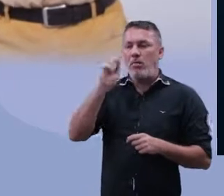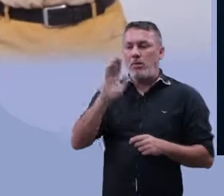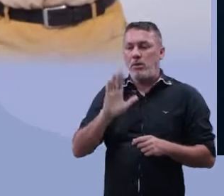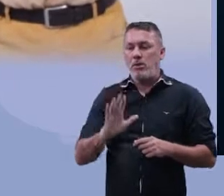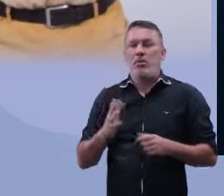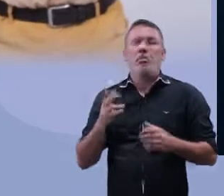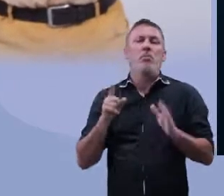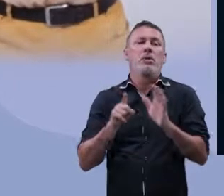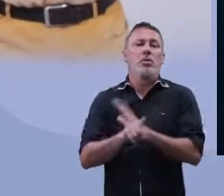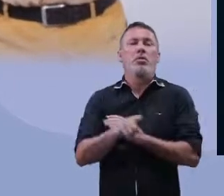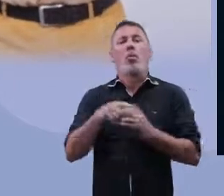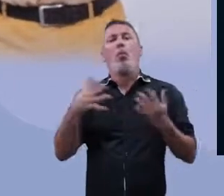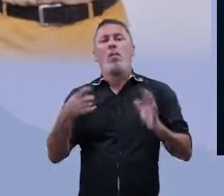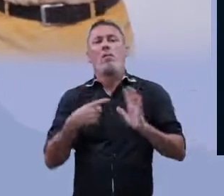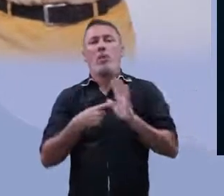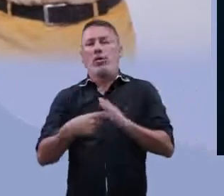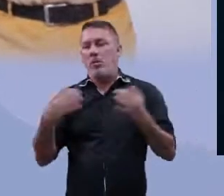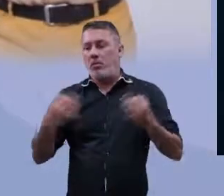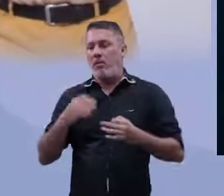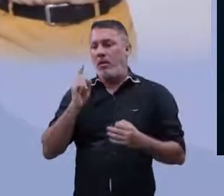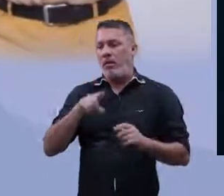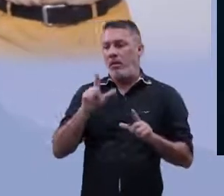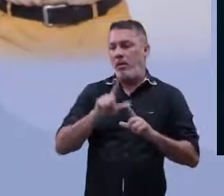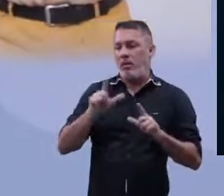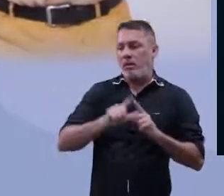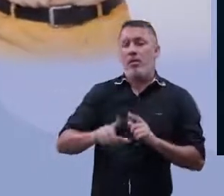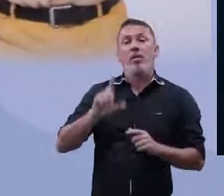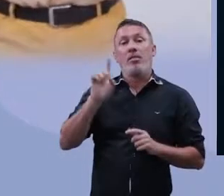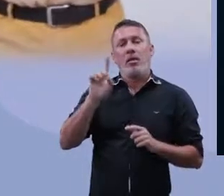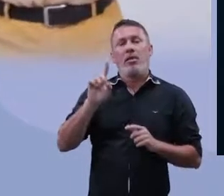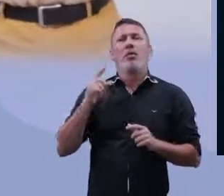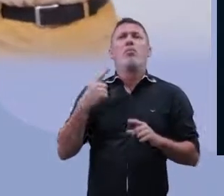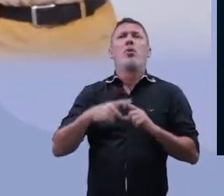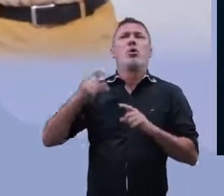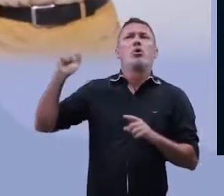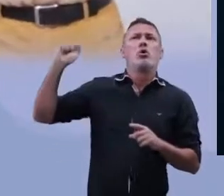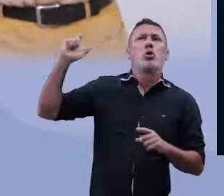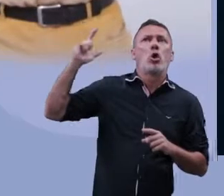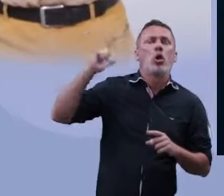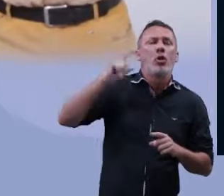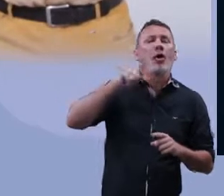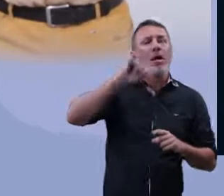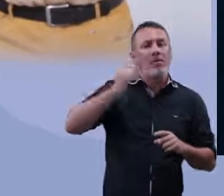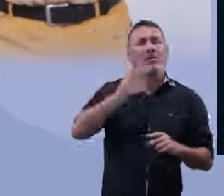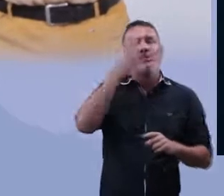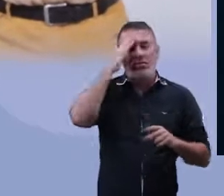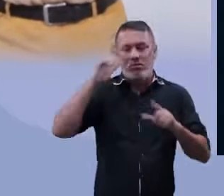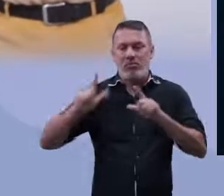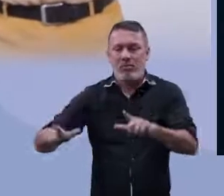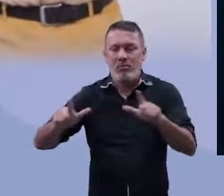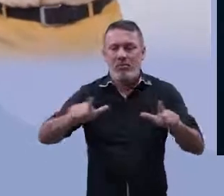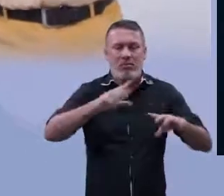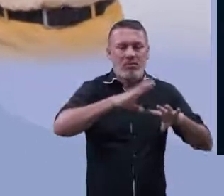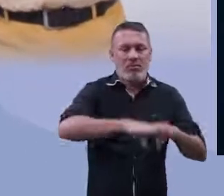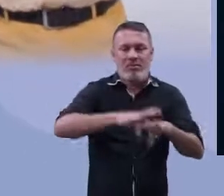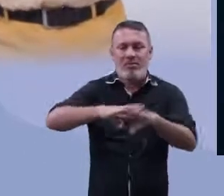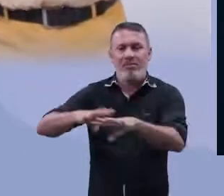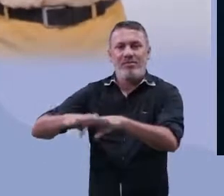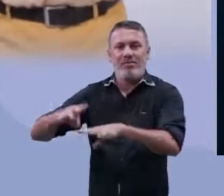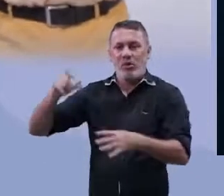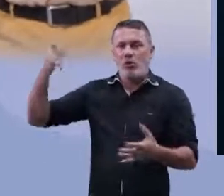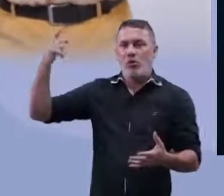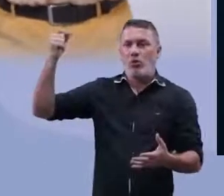ele pede qual seria mais indicada, letra D, fotovoltaica, né, pois é possível aproveitar a energia solar, né, que chega